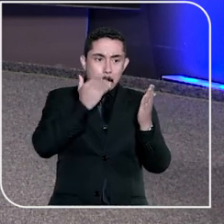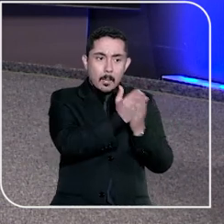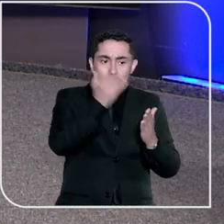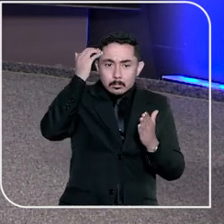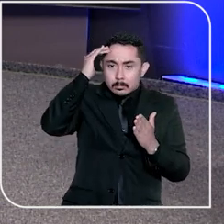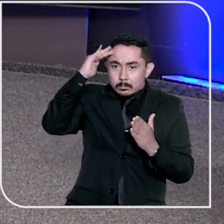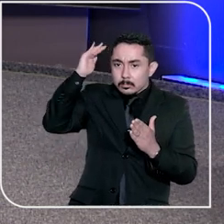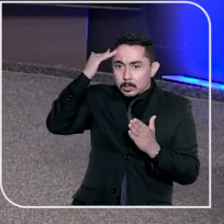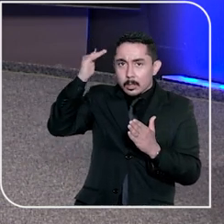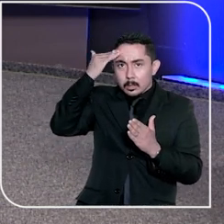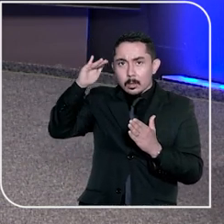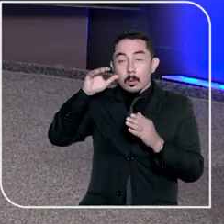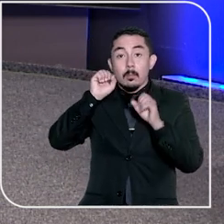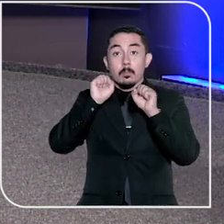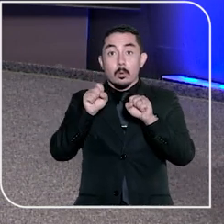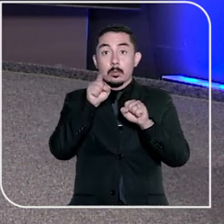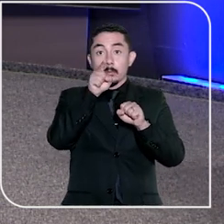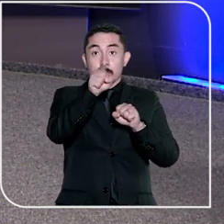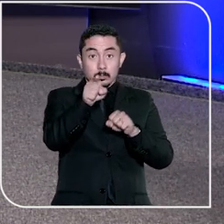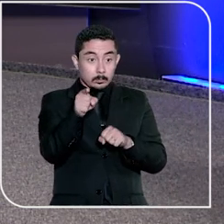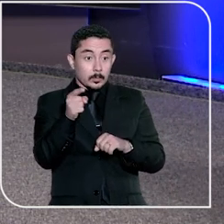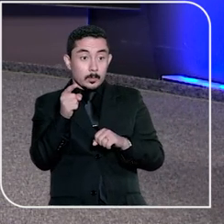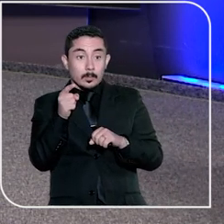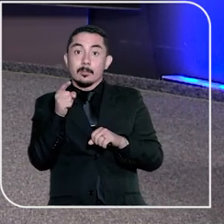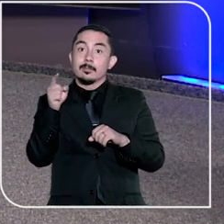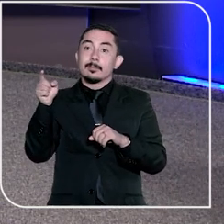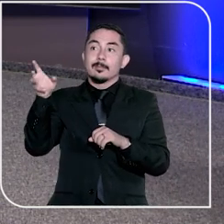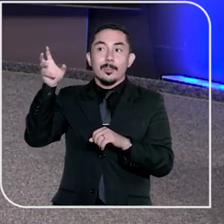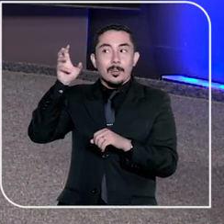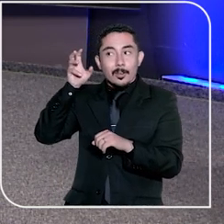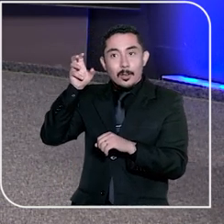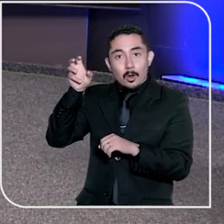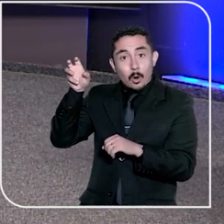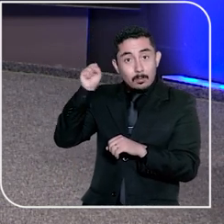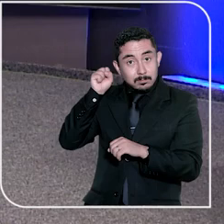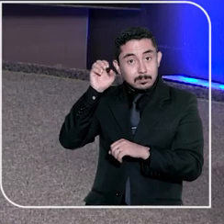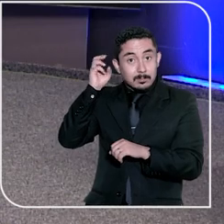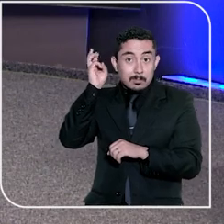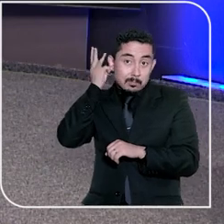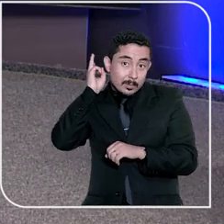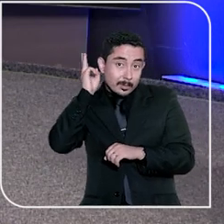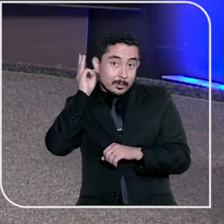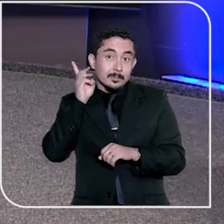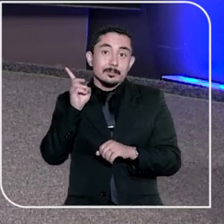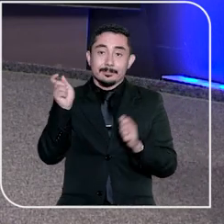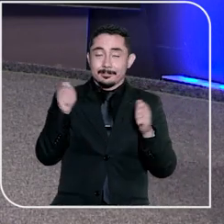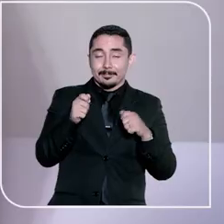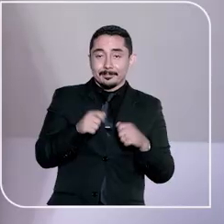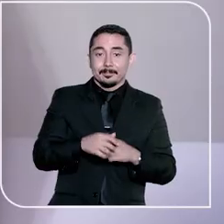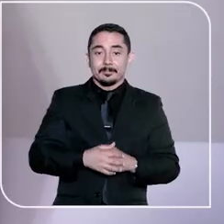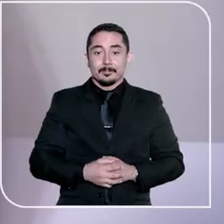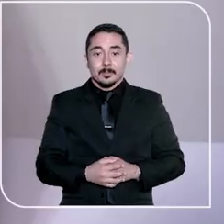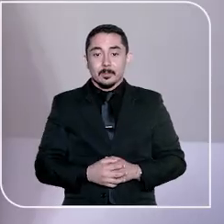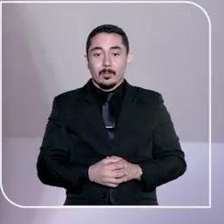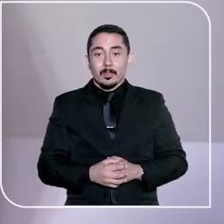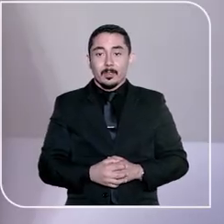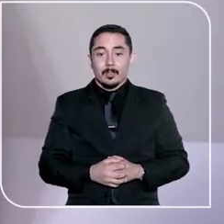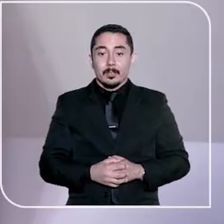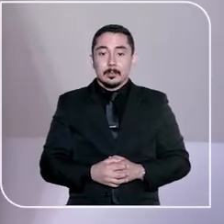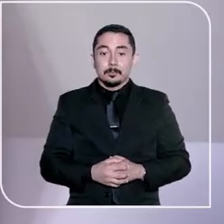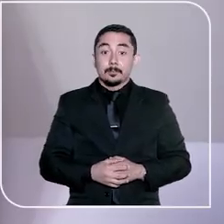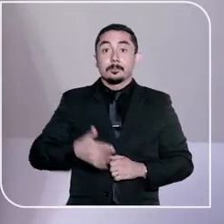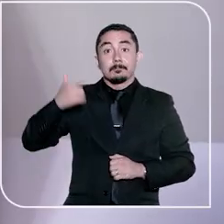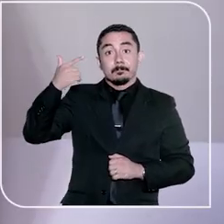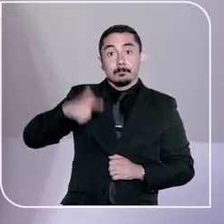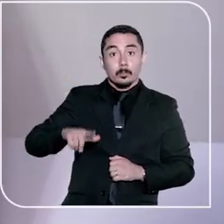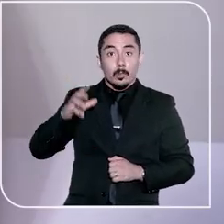sobre a teoria dos frutos da árvore em nada então não deixe de ouvir o podcast além de